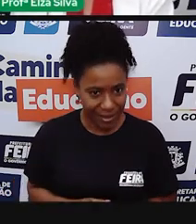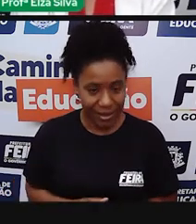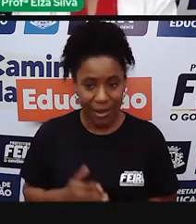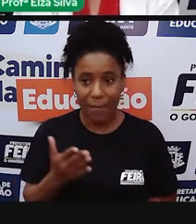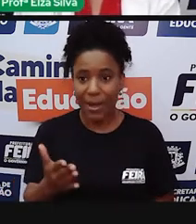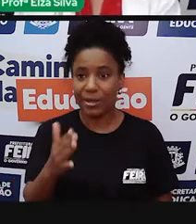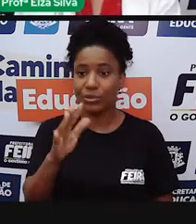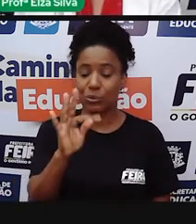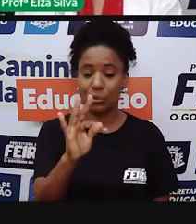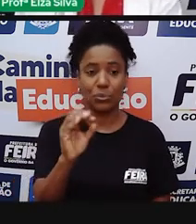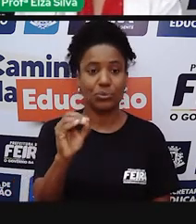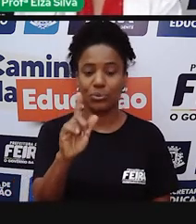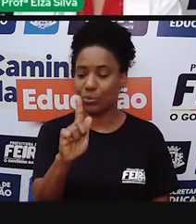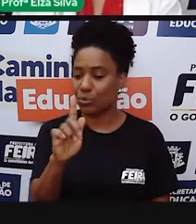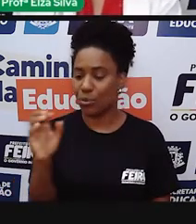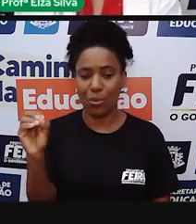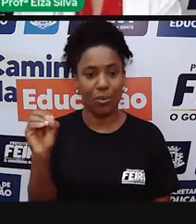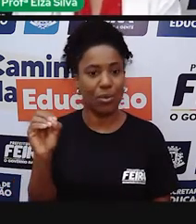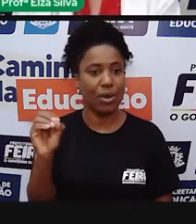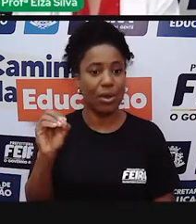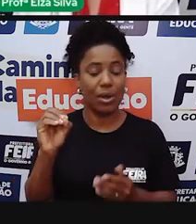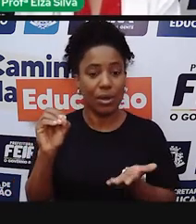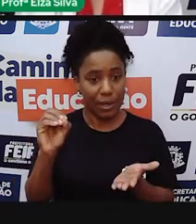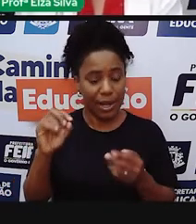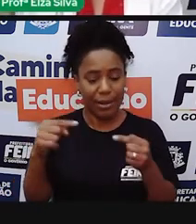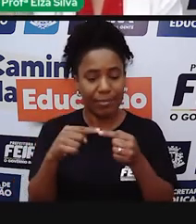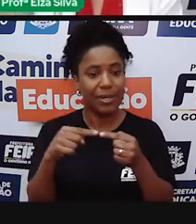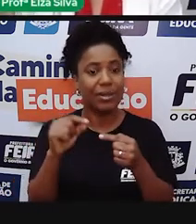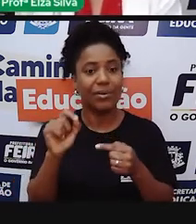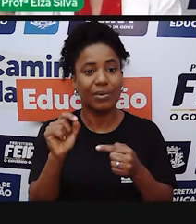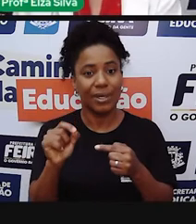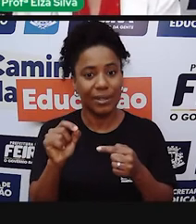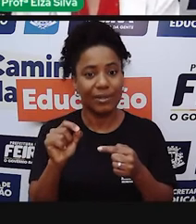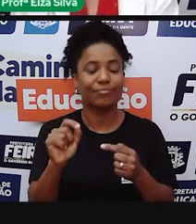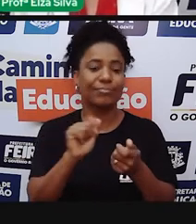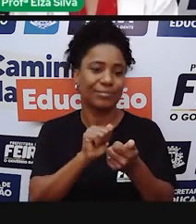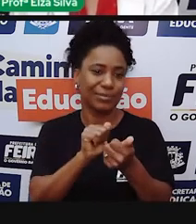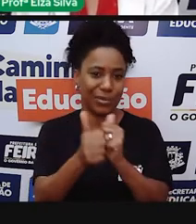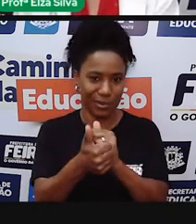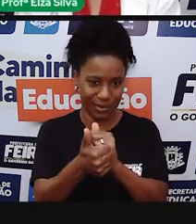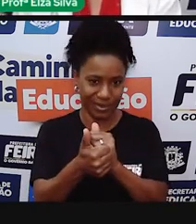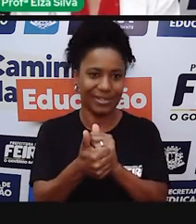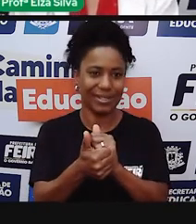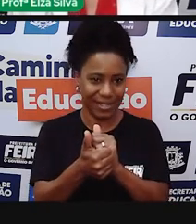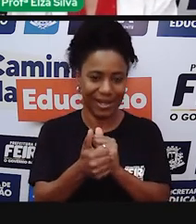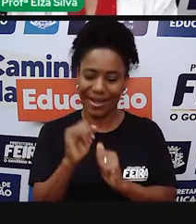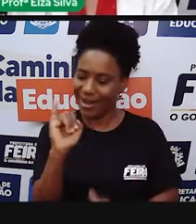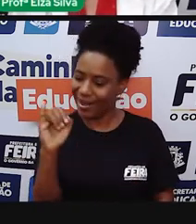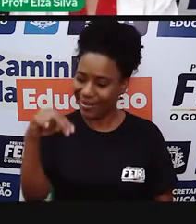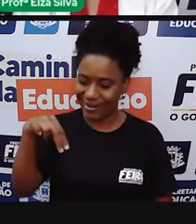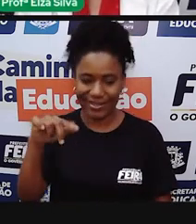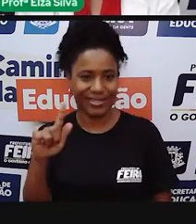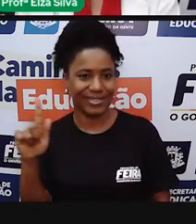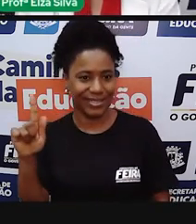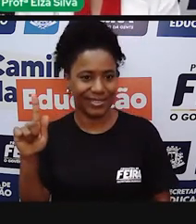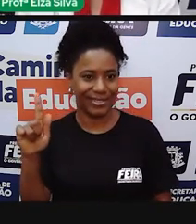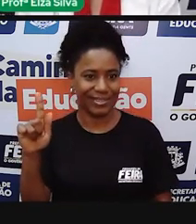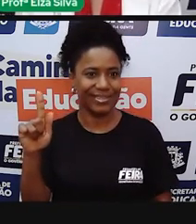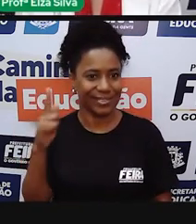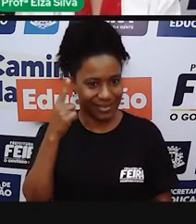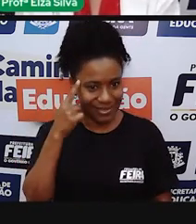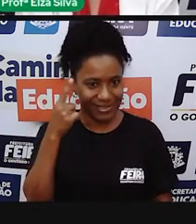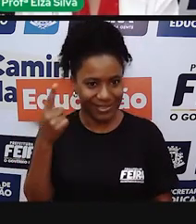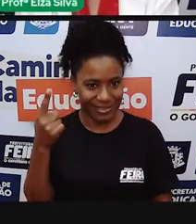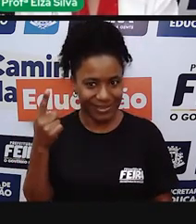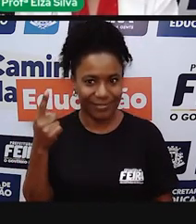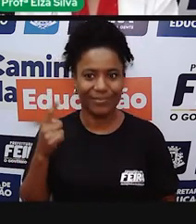referirmos a atividades esportivas que terminam com ing, ing, ok?